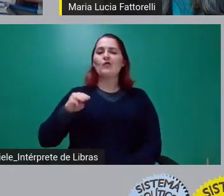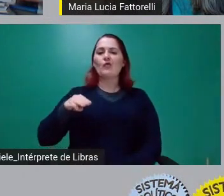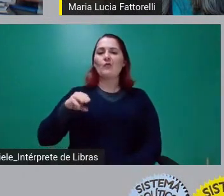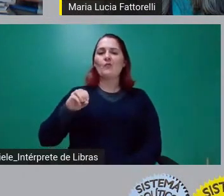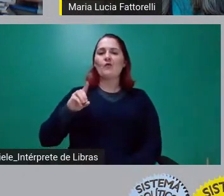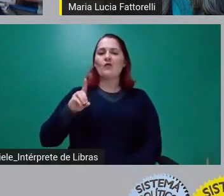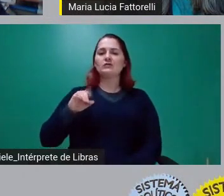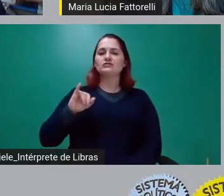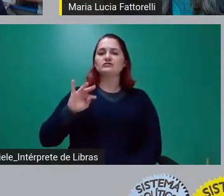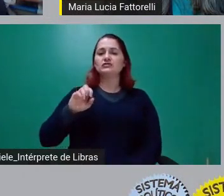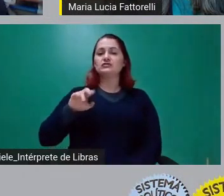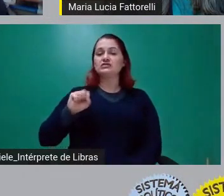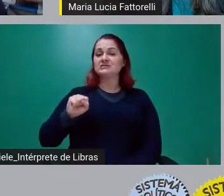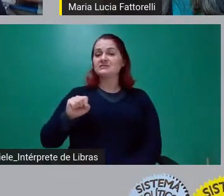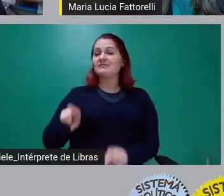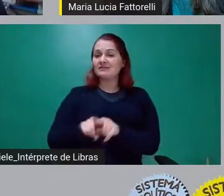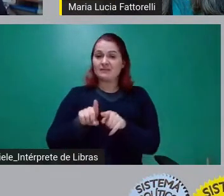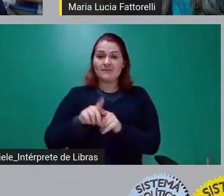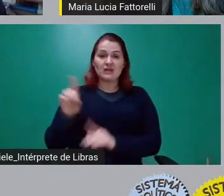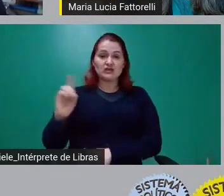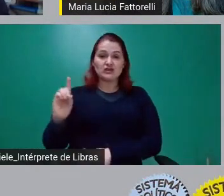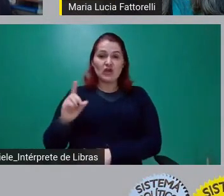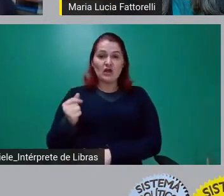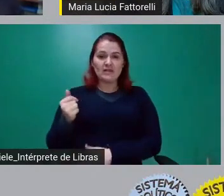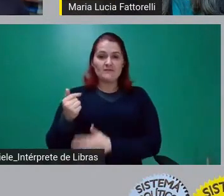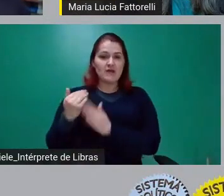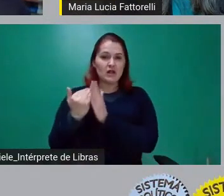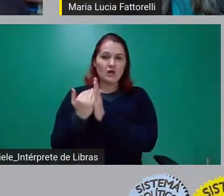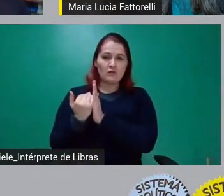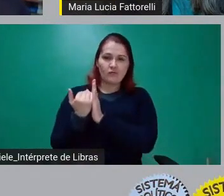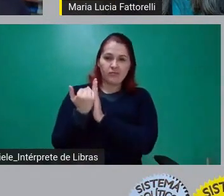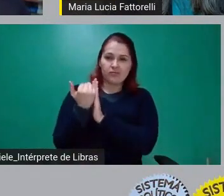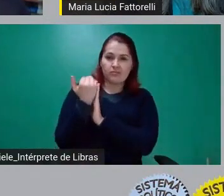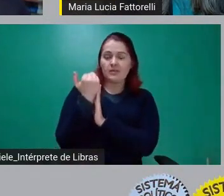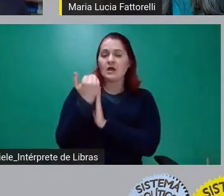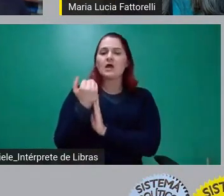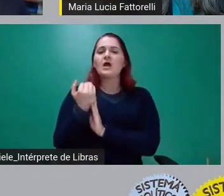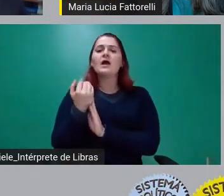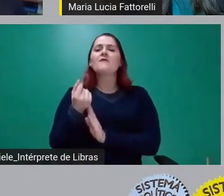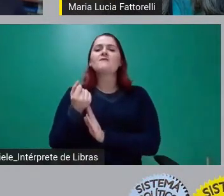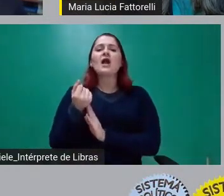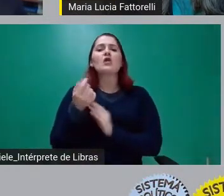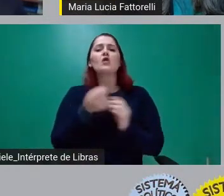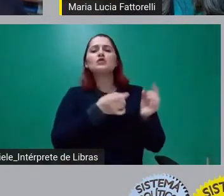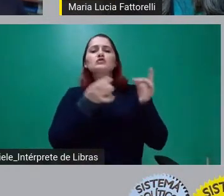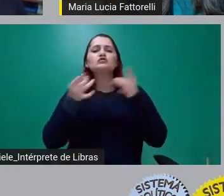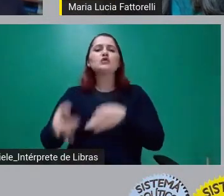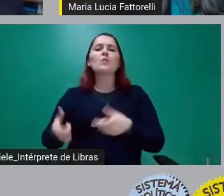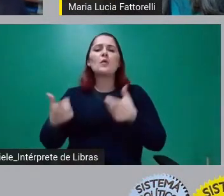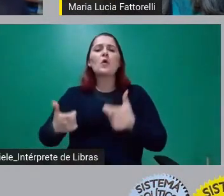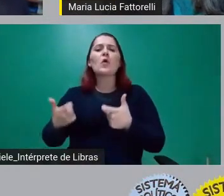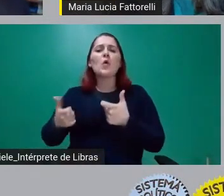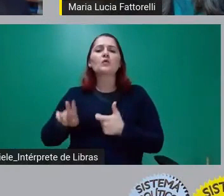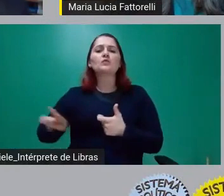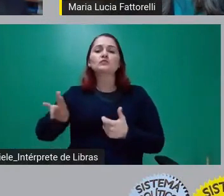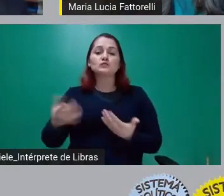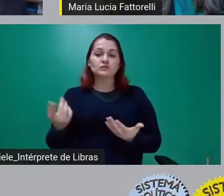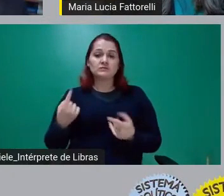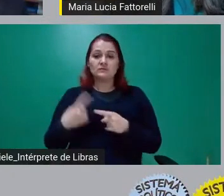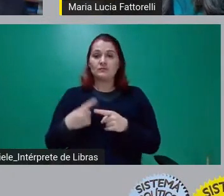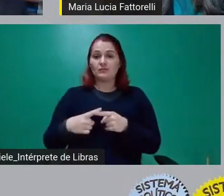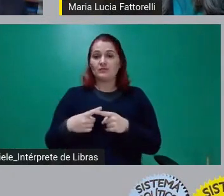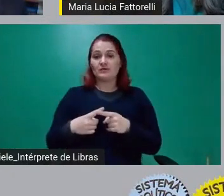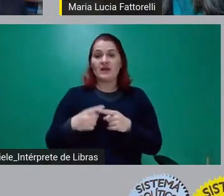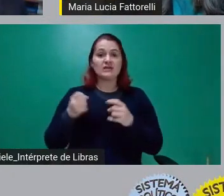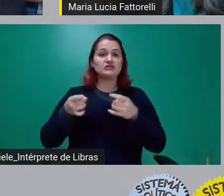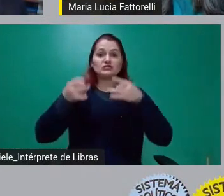bombando com dólar alto, e aí esses 130 milhões vão para onde? Bilhões. Porque eles são extrateto.